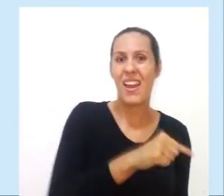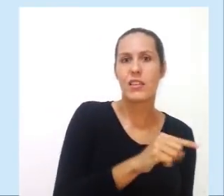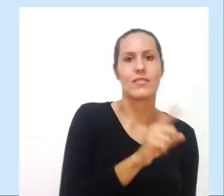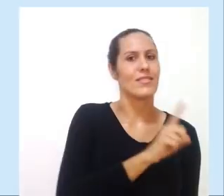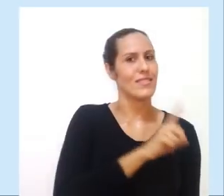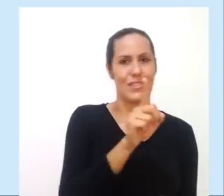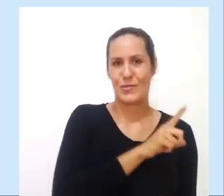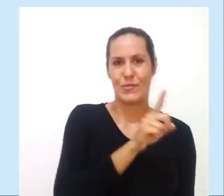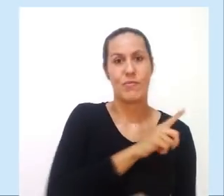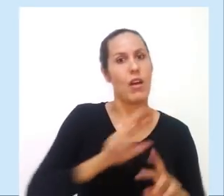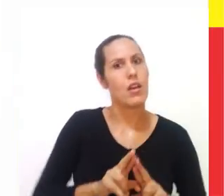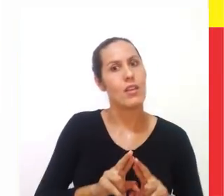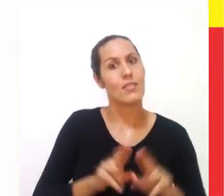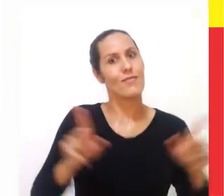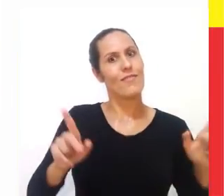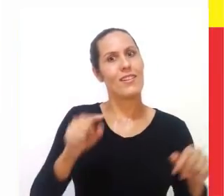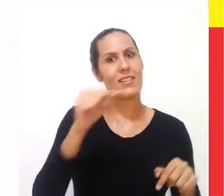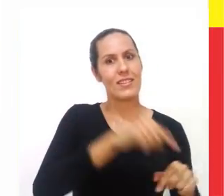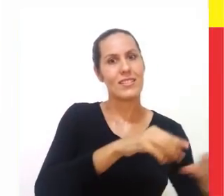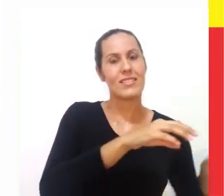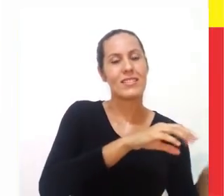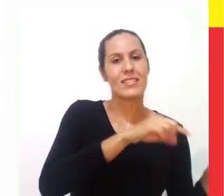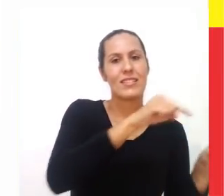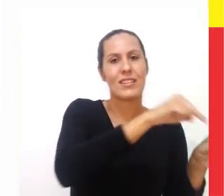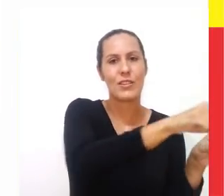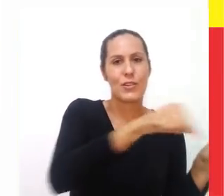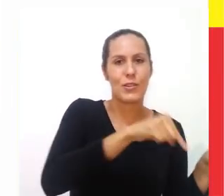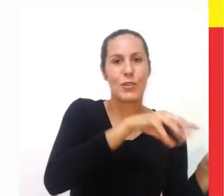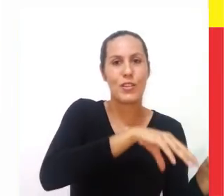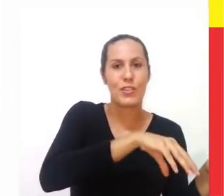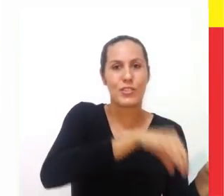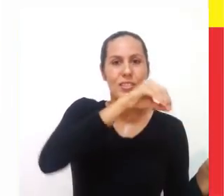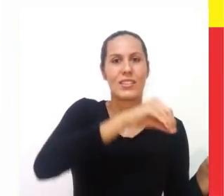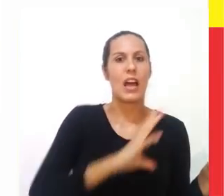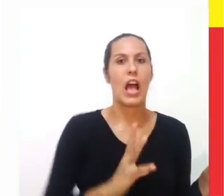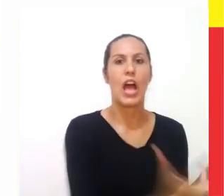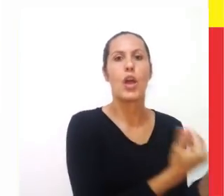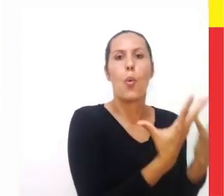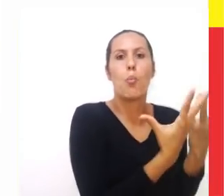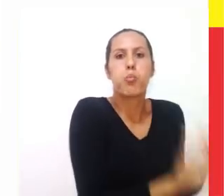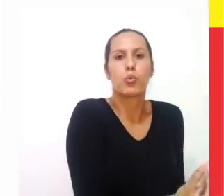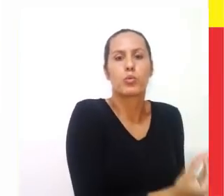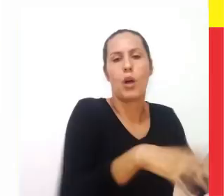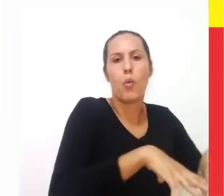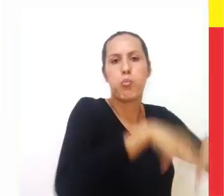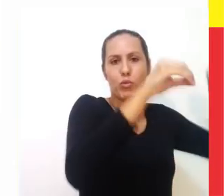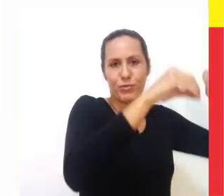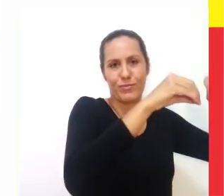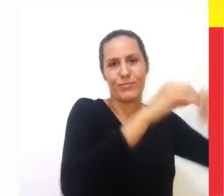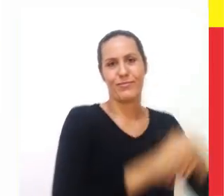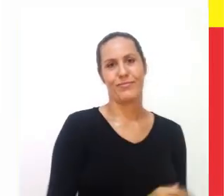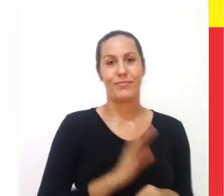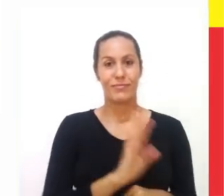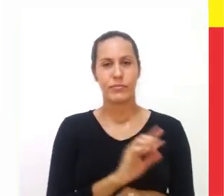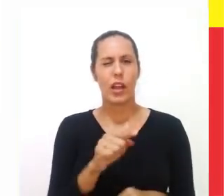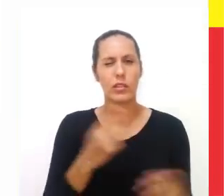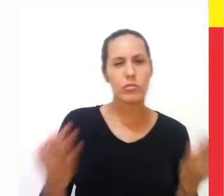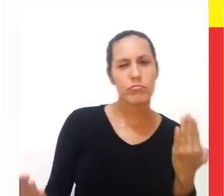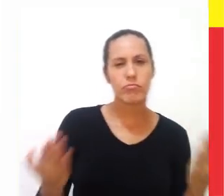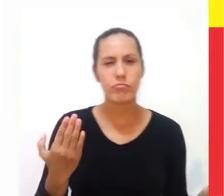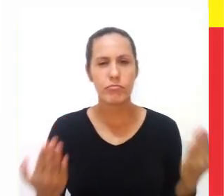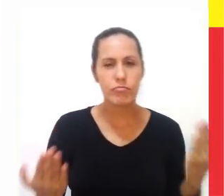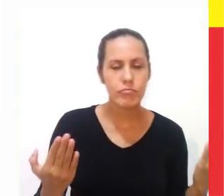não, certo? Se eu remover aí vai apagar. Então a gente compara os 2 sistemas aí,